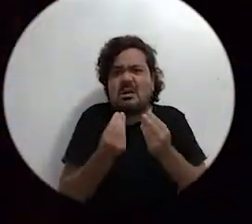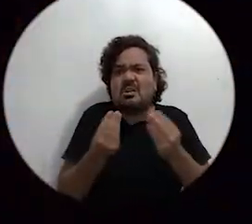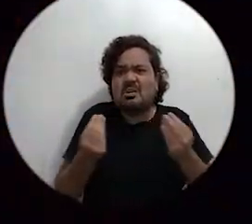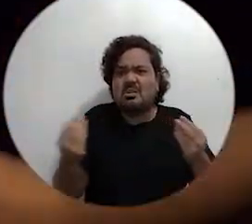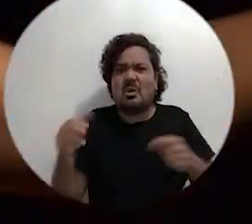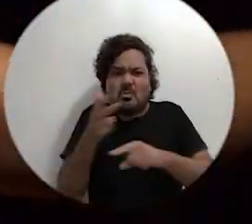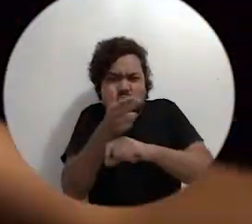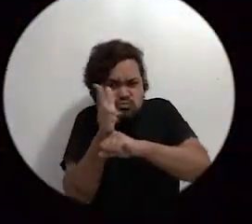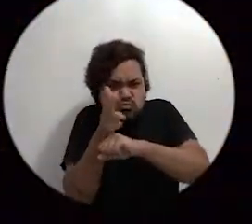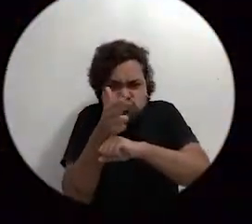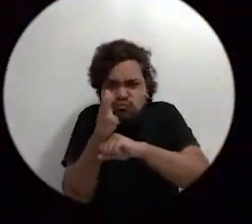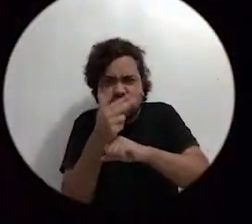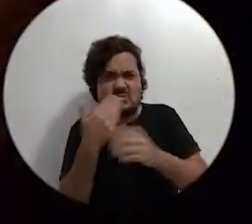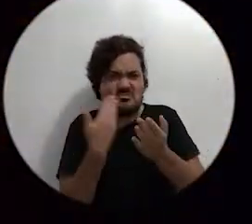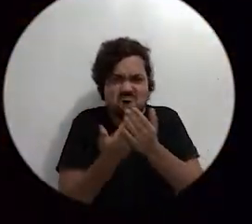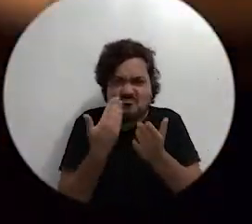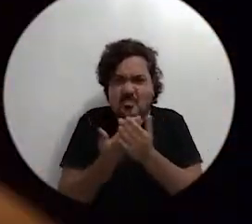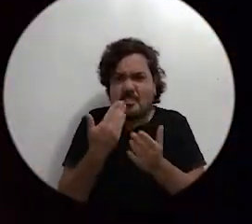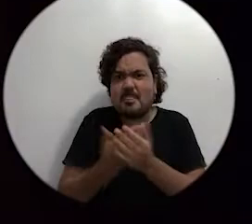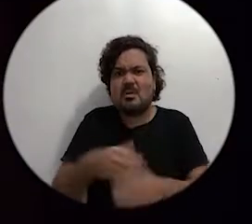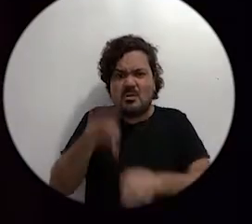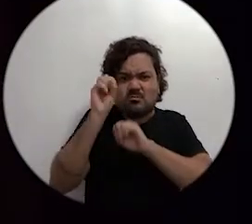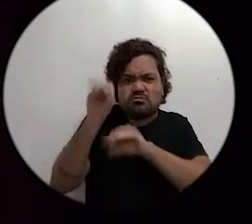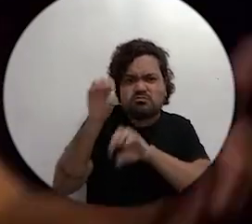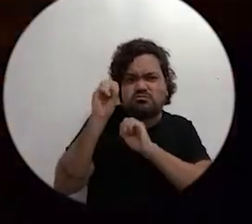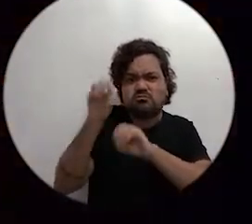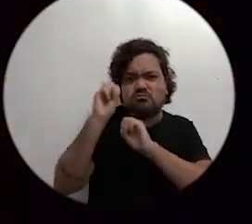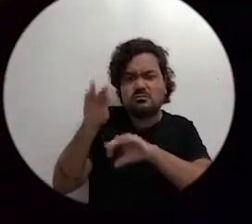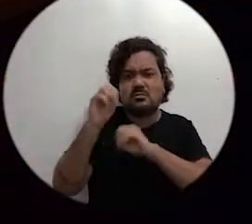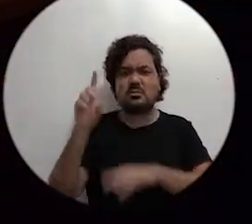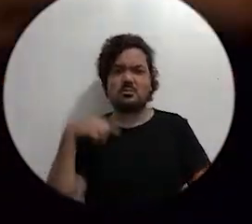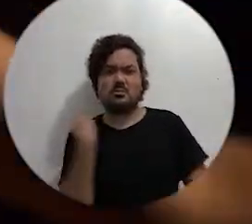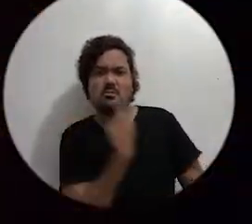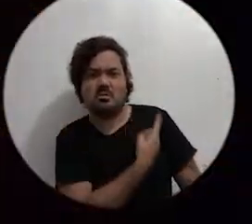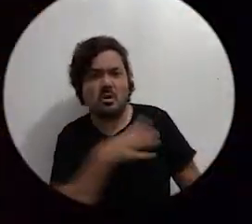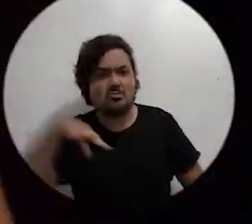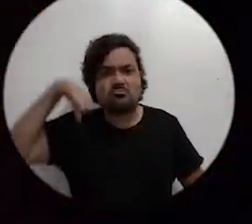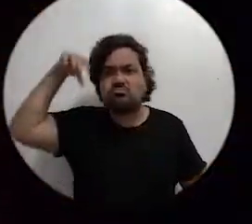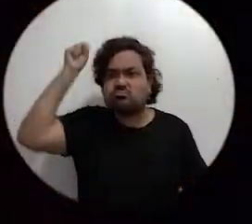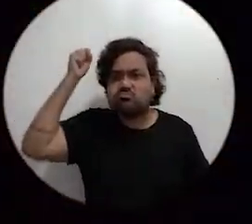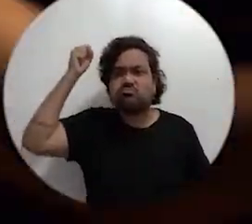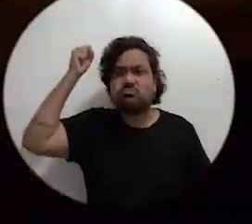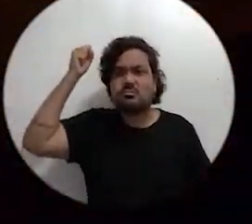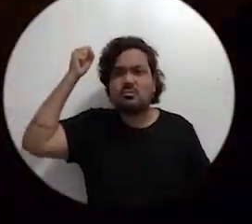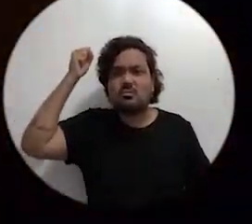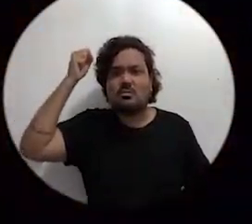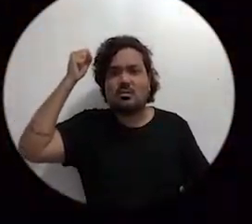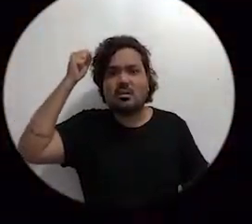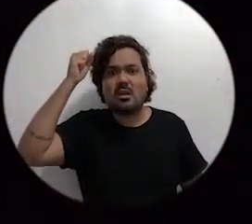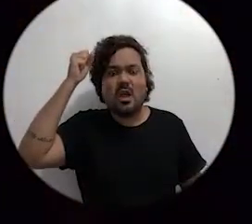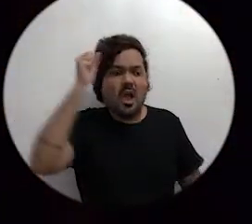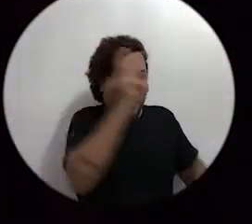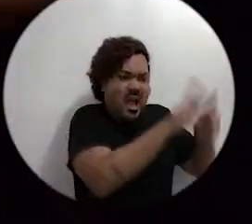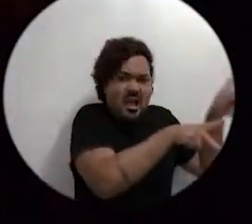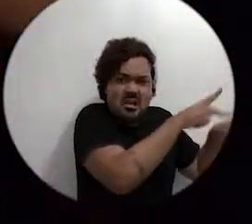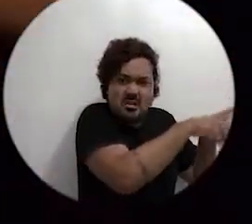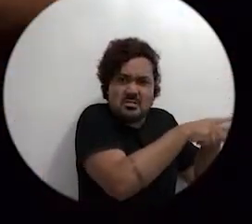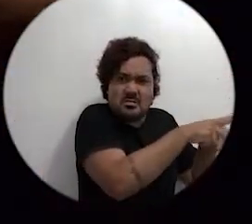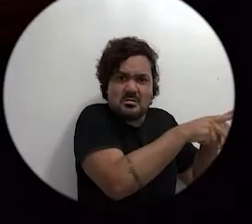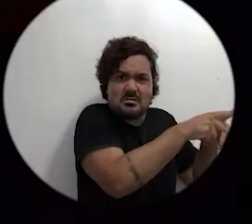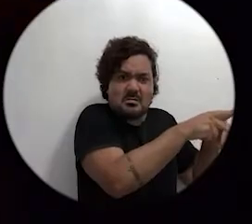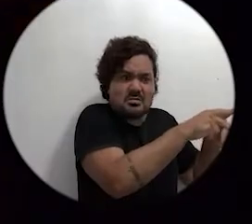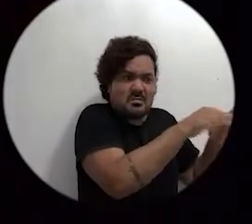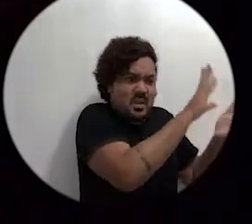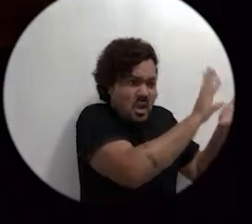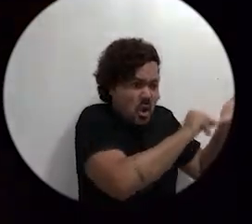grava vídeo, tutorial, dá aula. Nós tá apagadão, mano. Os caras chegam fazendo qualquer coisa, copiando